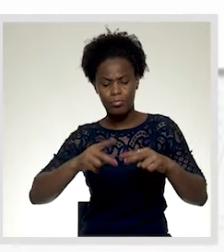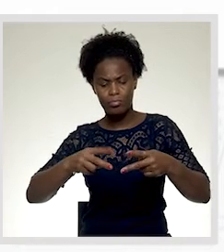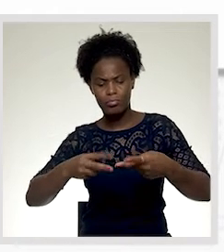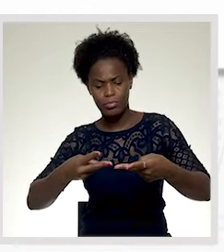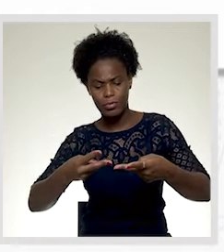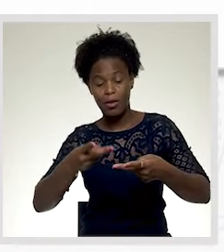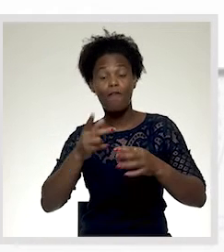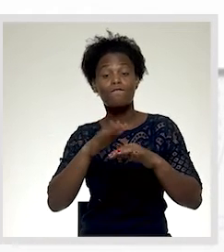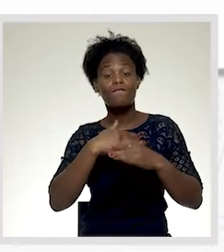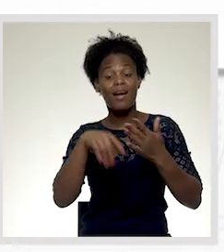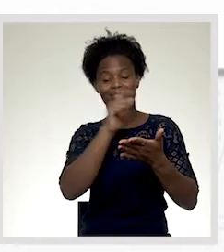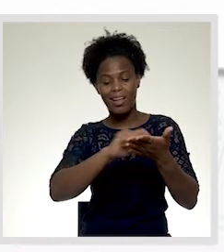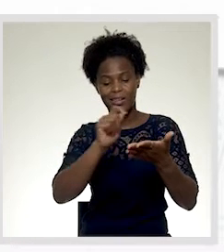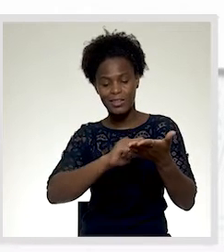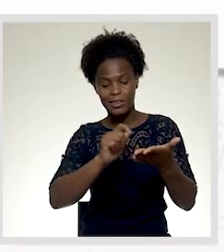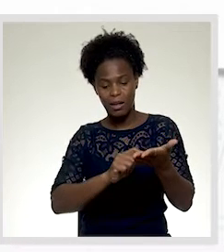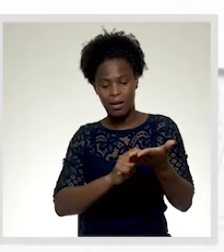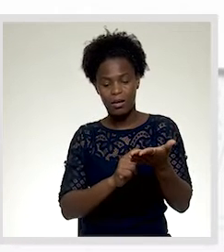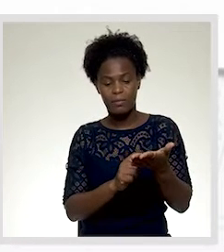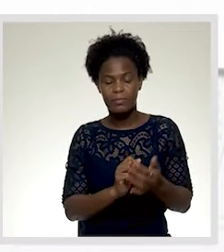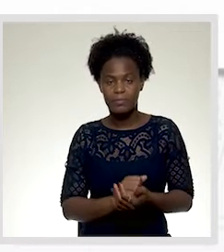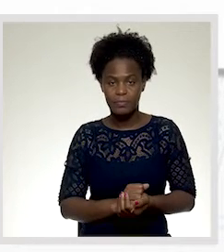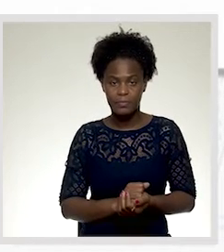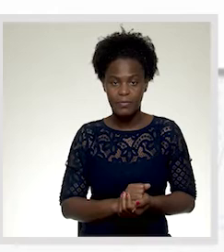traz transcrição ou que faz a transcrição.